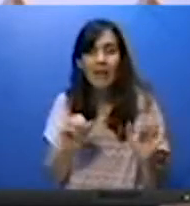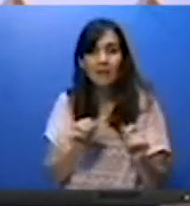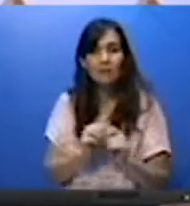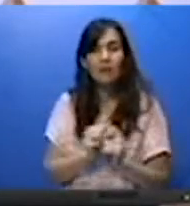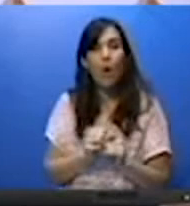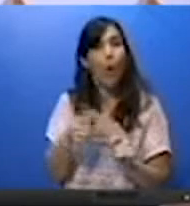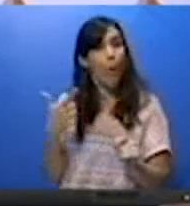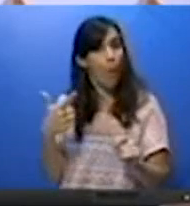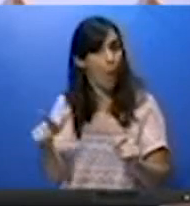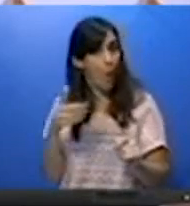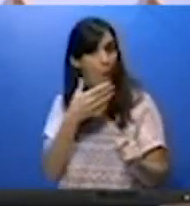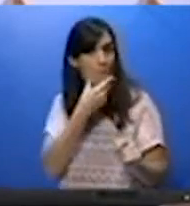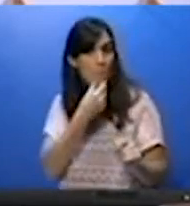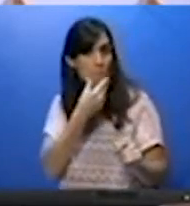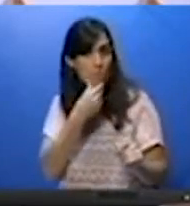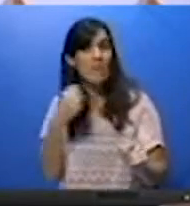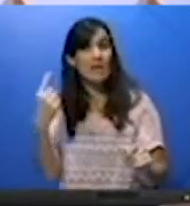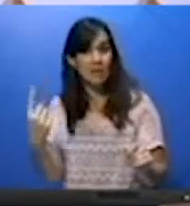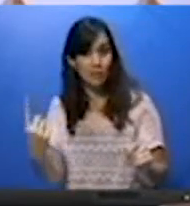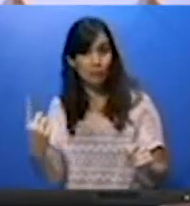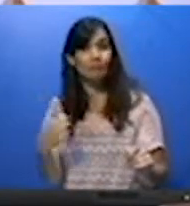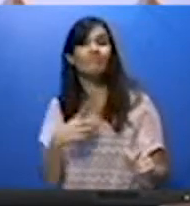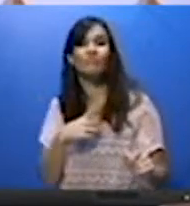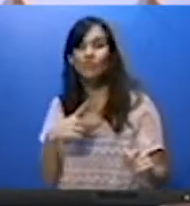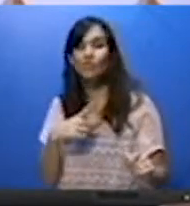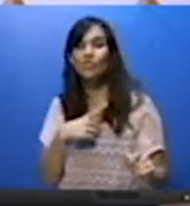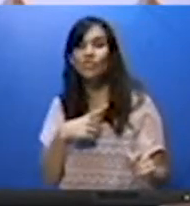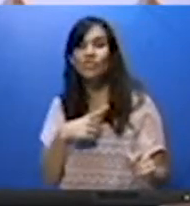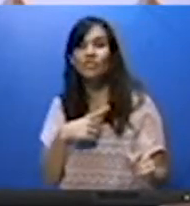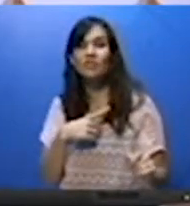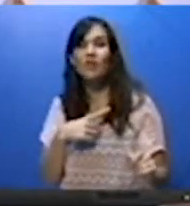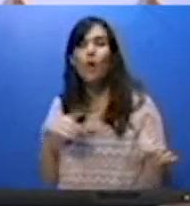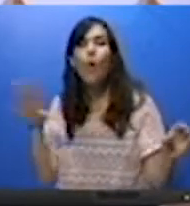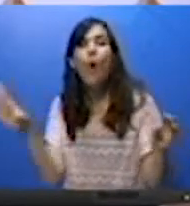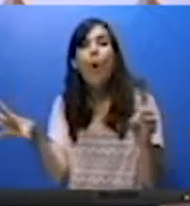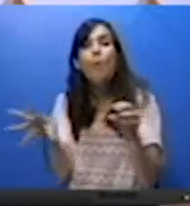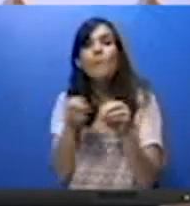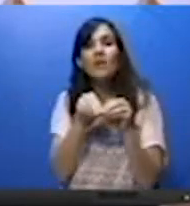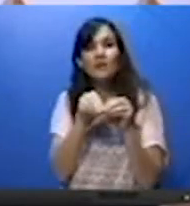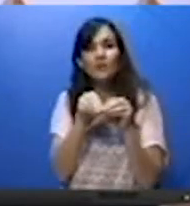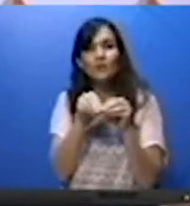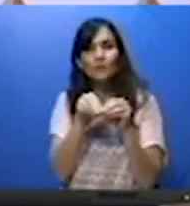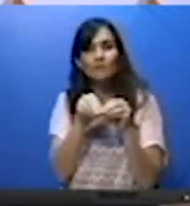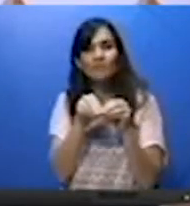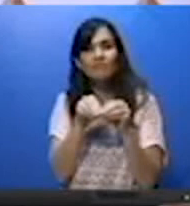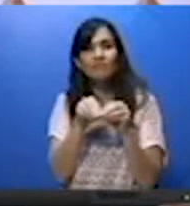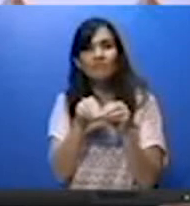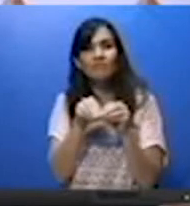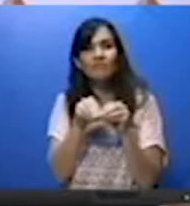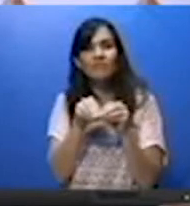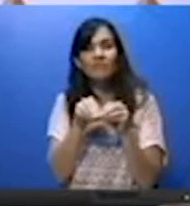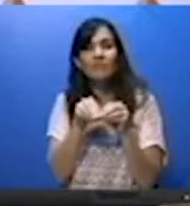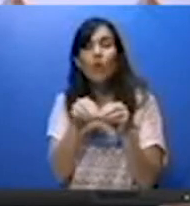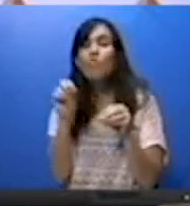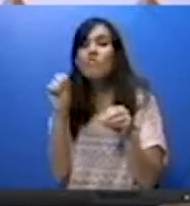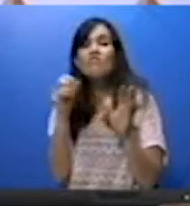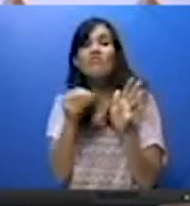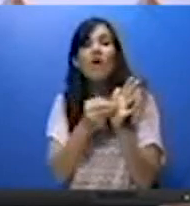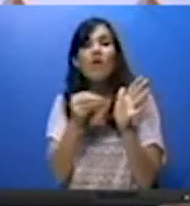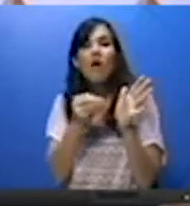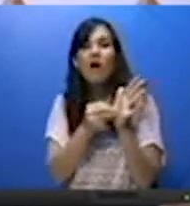rafael completou ele ajudou amiga dele completou a quantia que